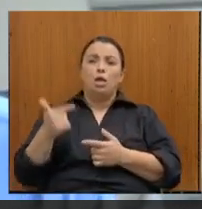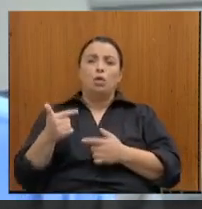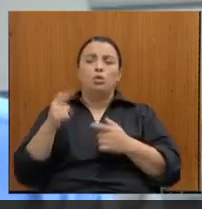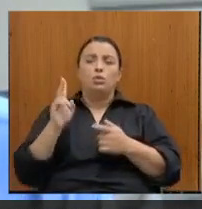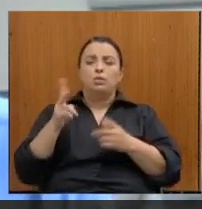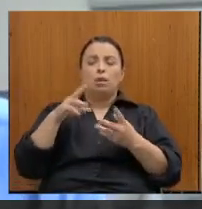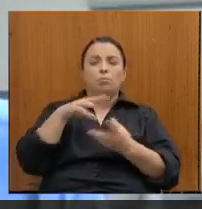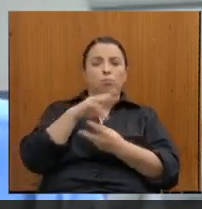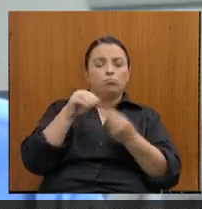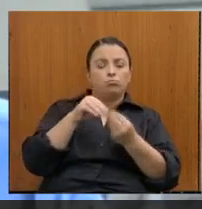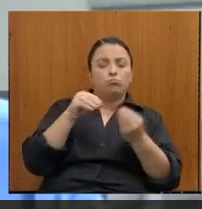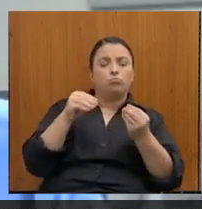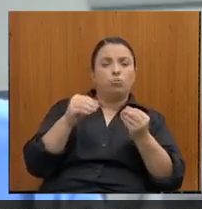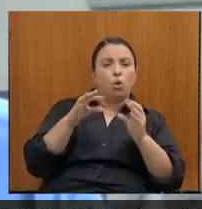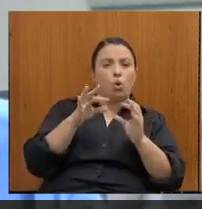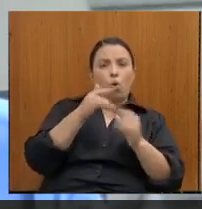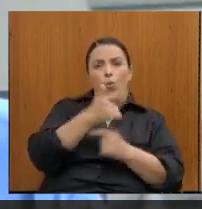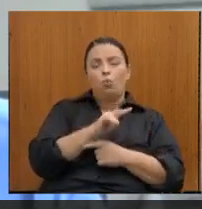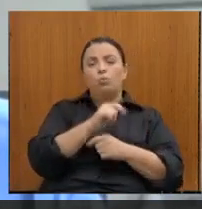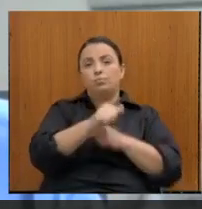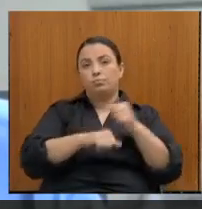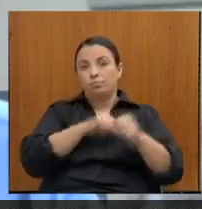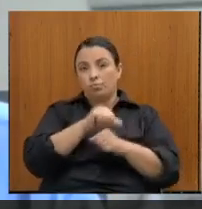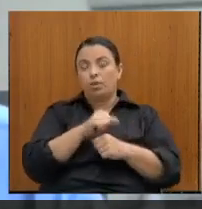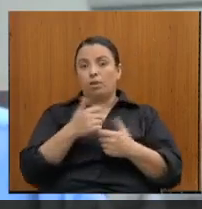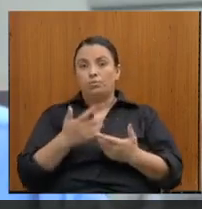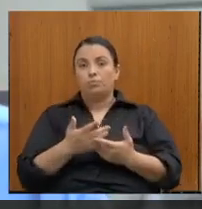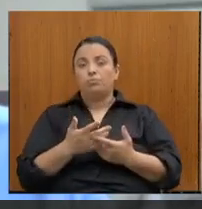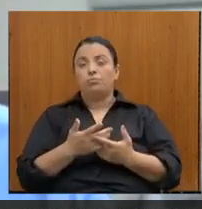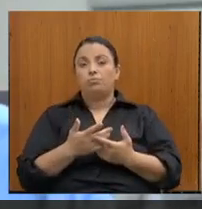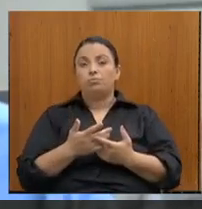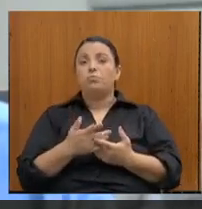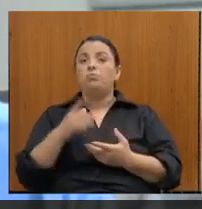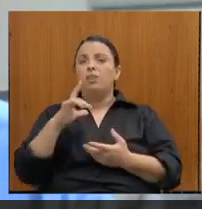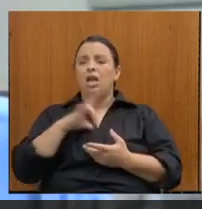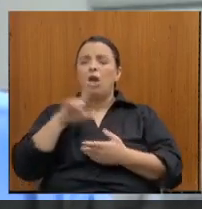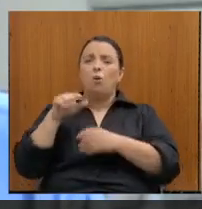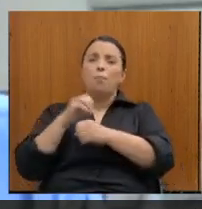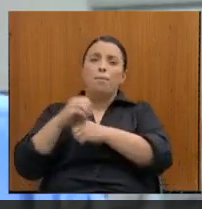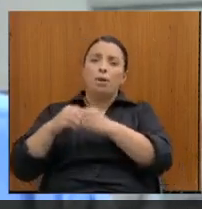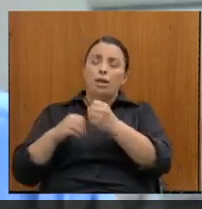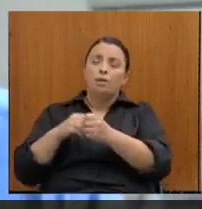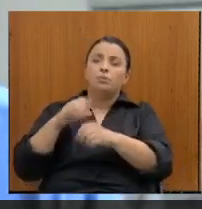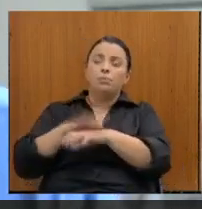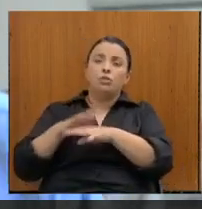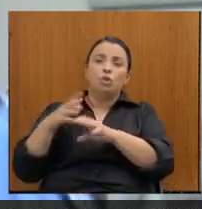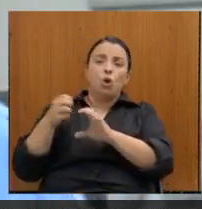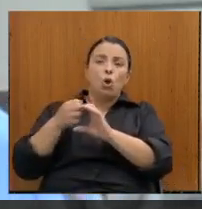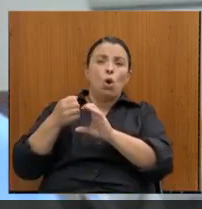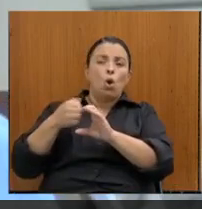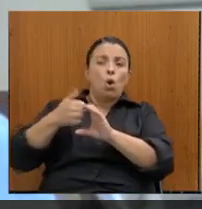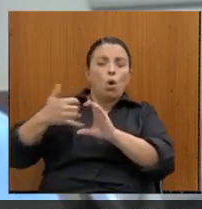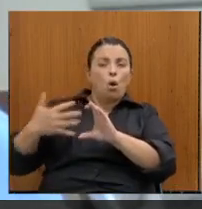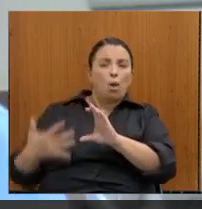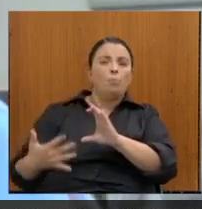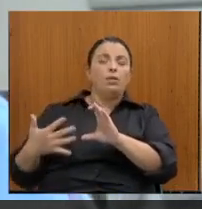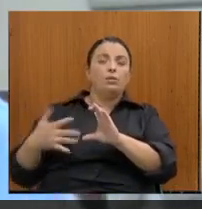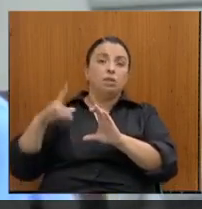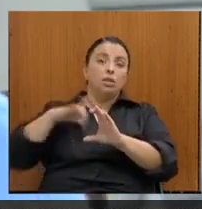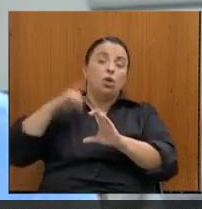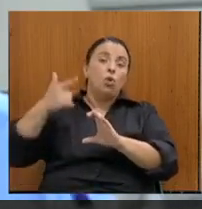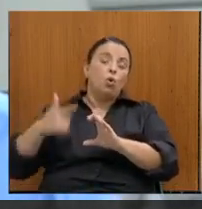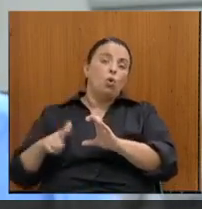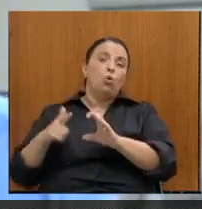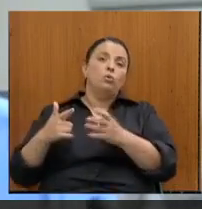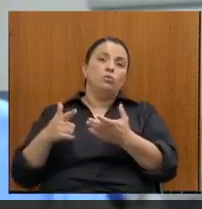Homero tem uma moleque um pouco mais complexa e ornamente não tem outras fontes mas dentro do contexto do hidrogénio Verde